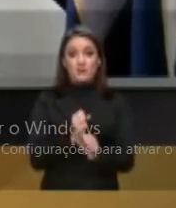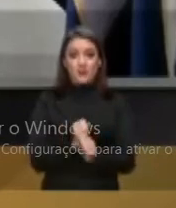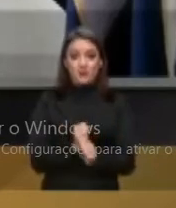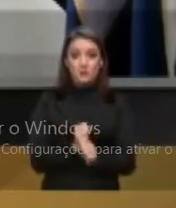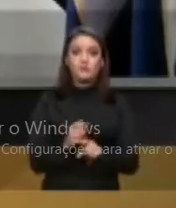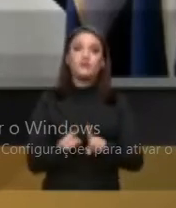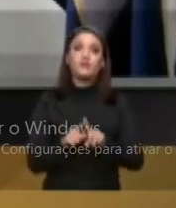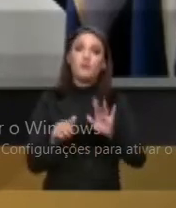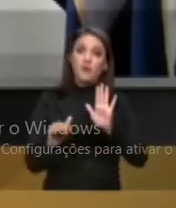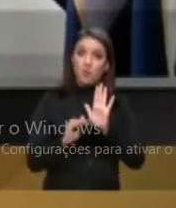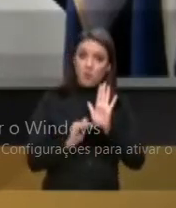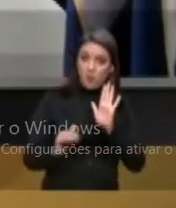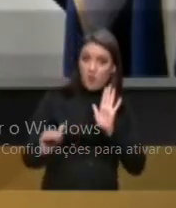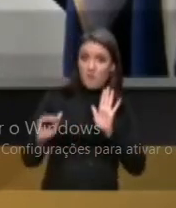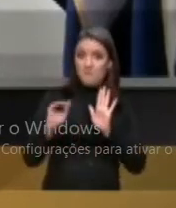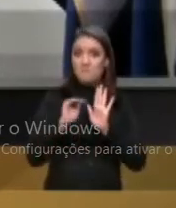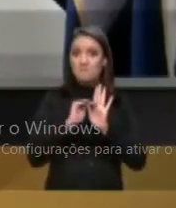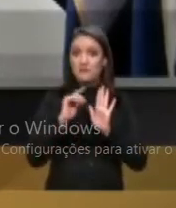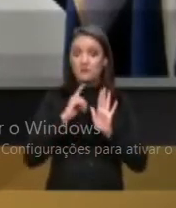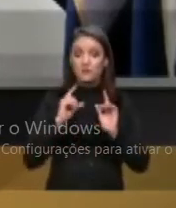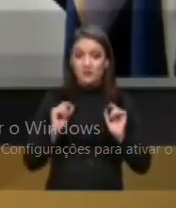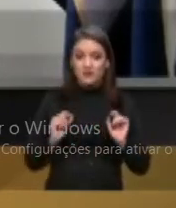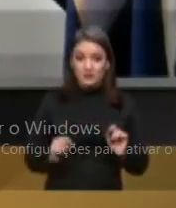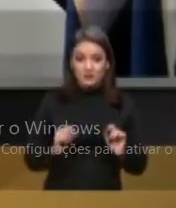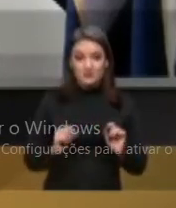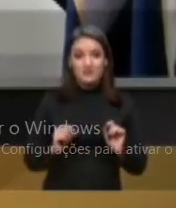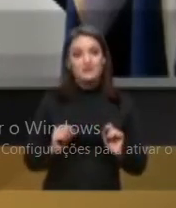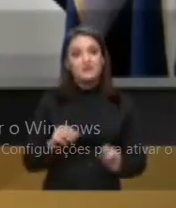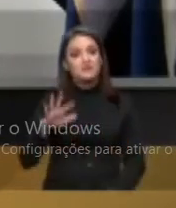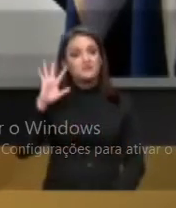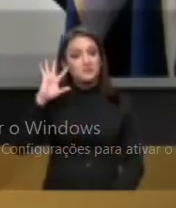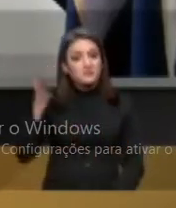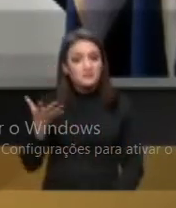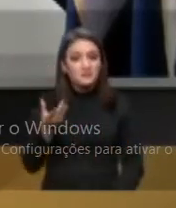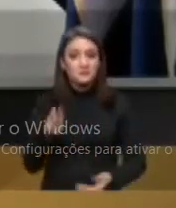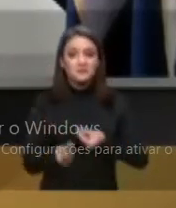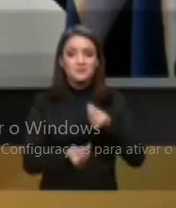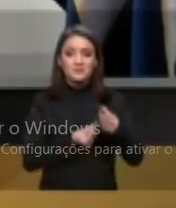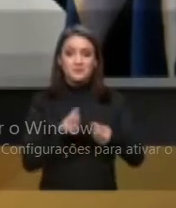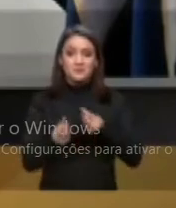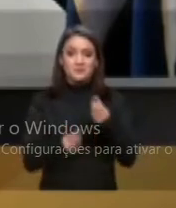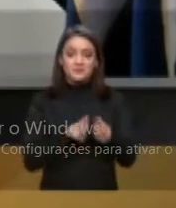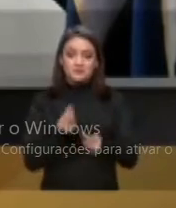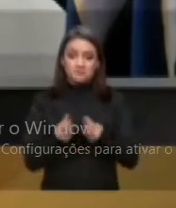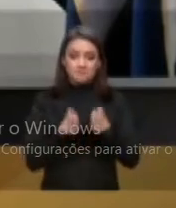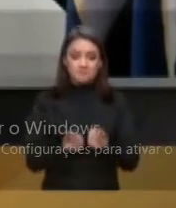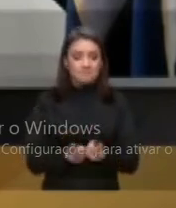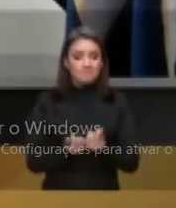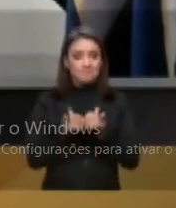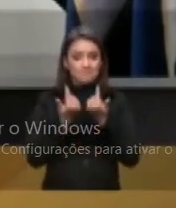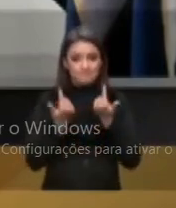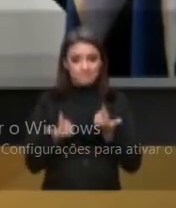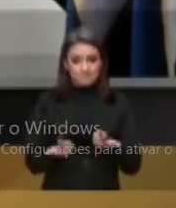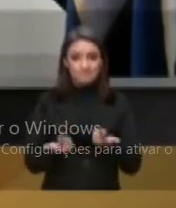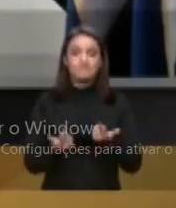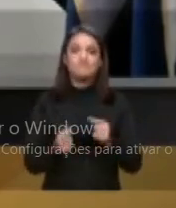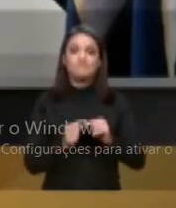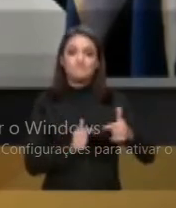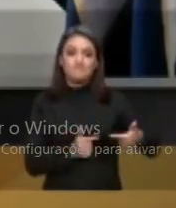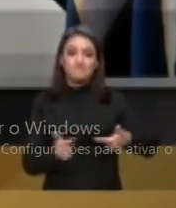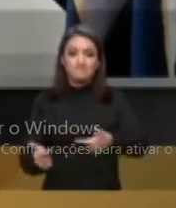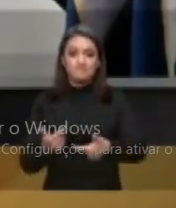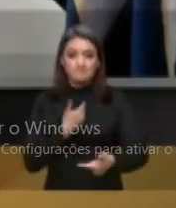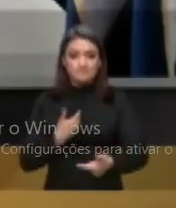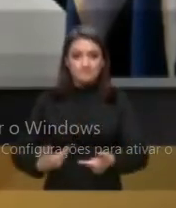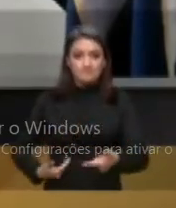orçamentária, em geral, e no momento sensível de definição institucional dos meios materiais e financeiros